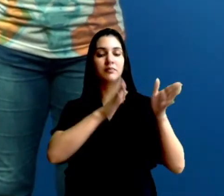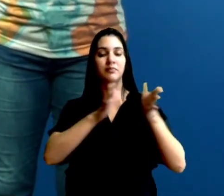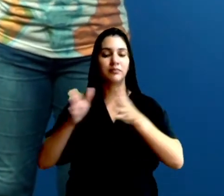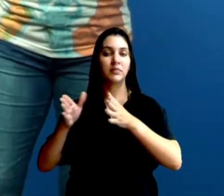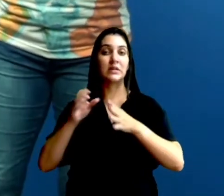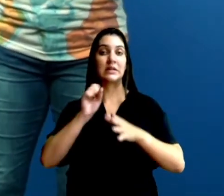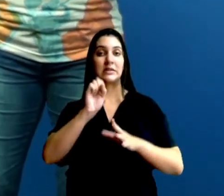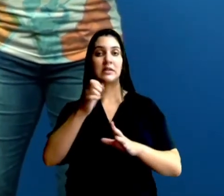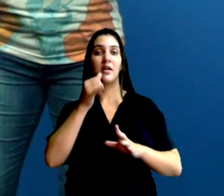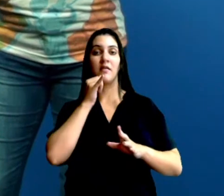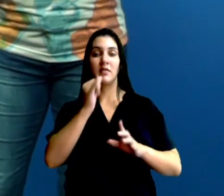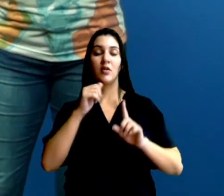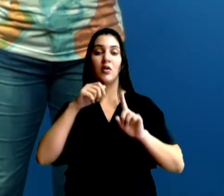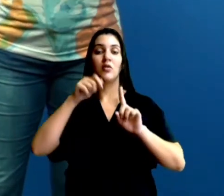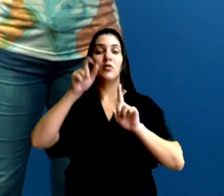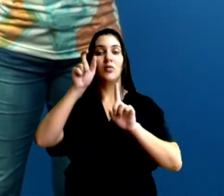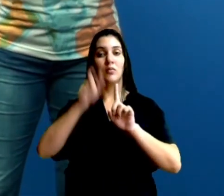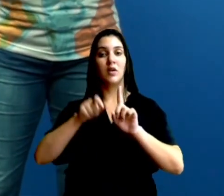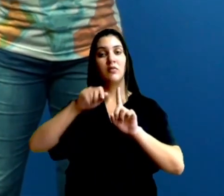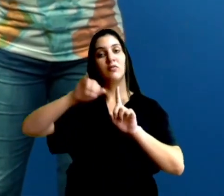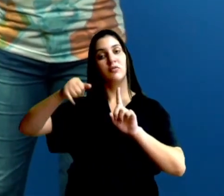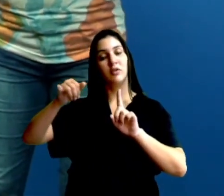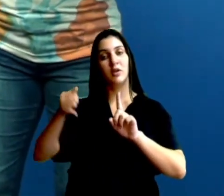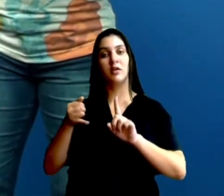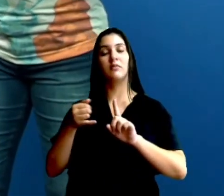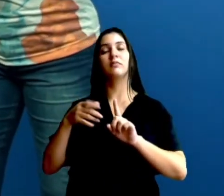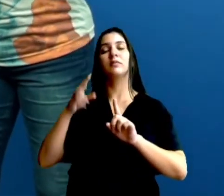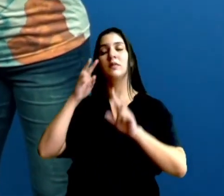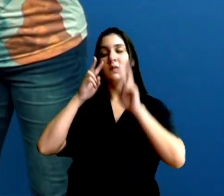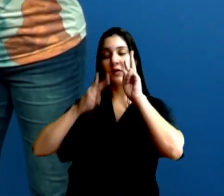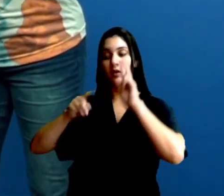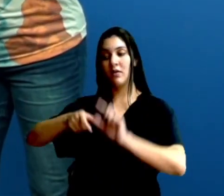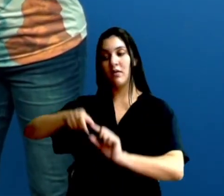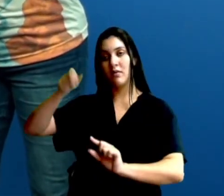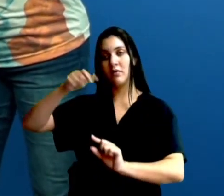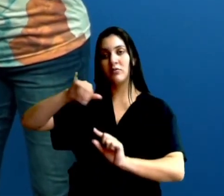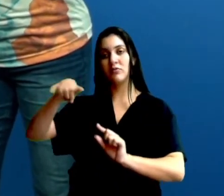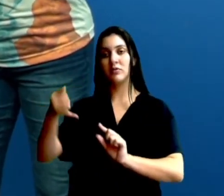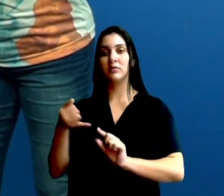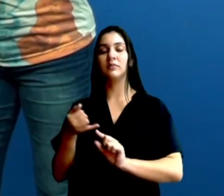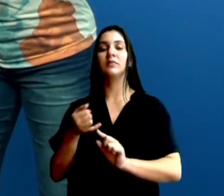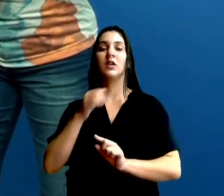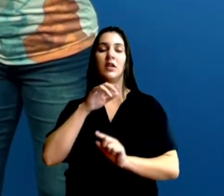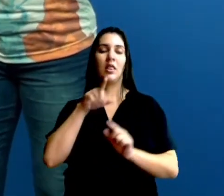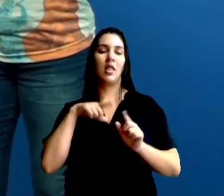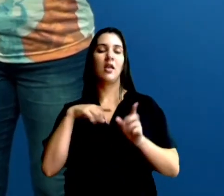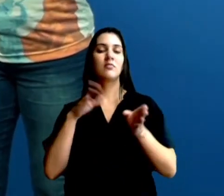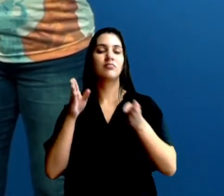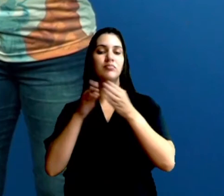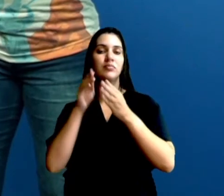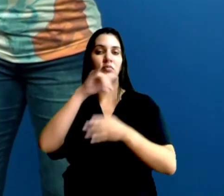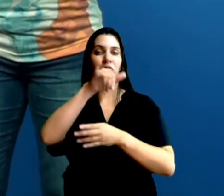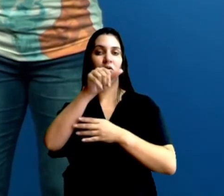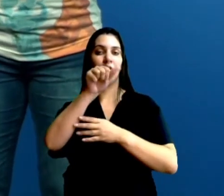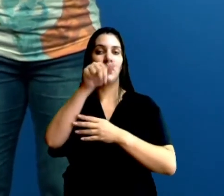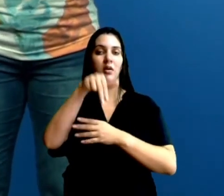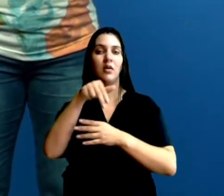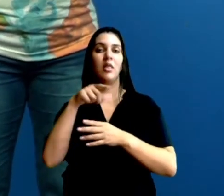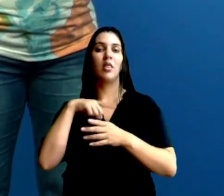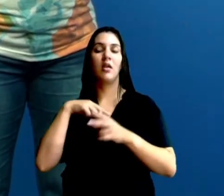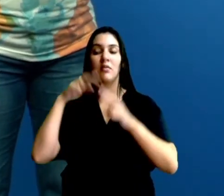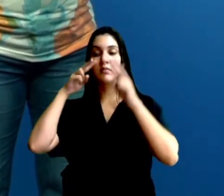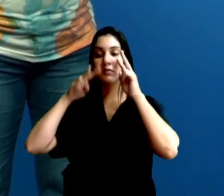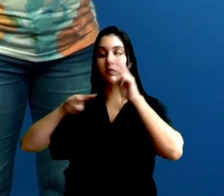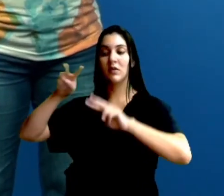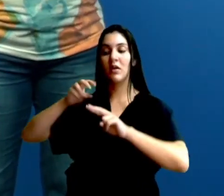falou que é janeiro, eu vou para a barrinha onde está janeiro. Né? Está aqui abreviado, ó, J-A-N, janeiro. E aí eu vou e